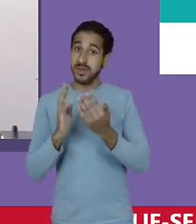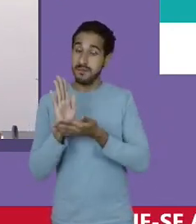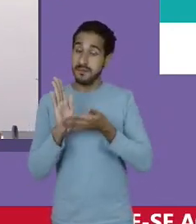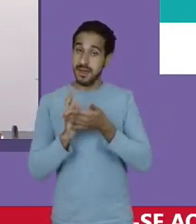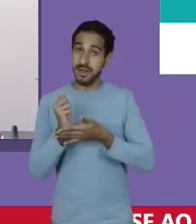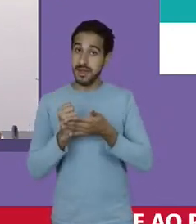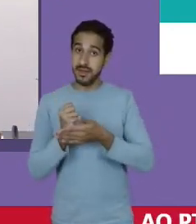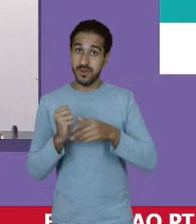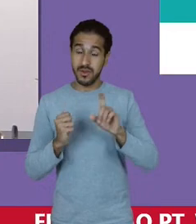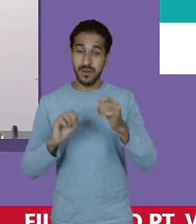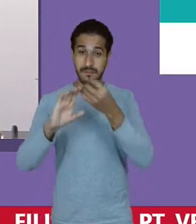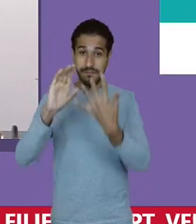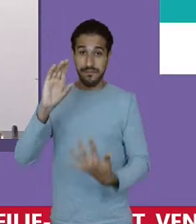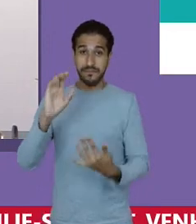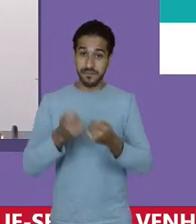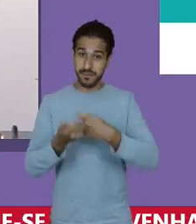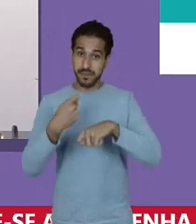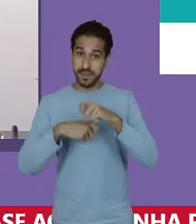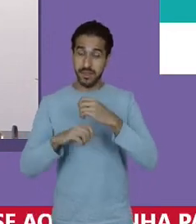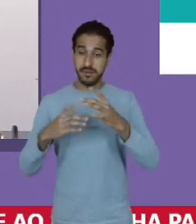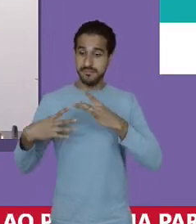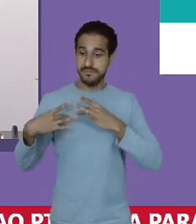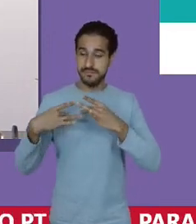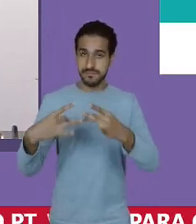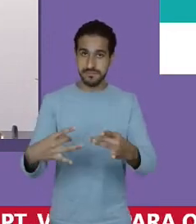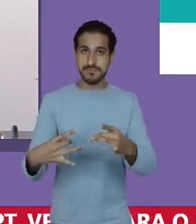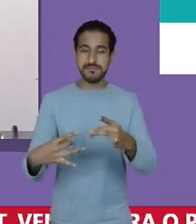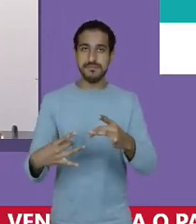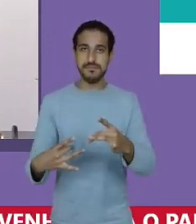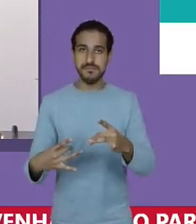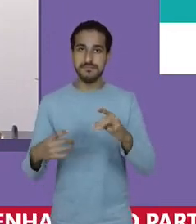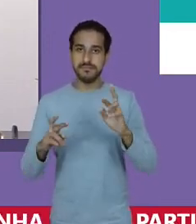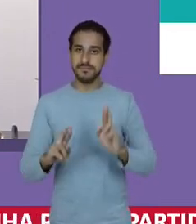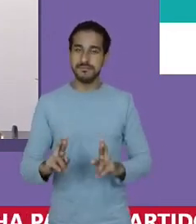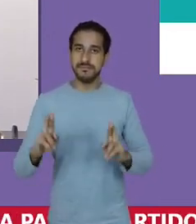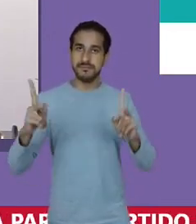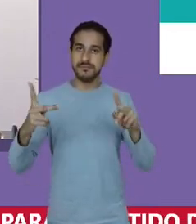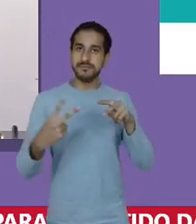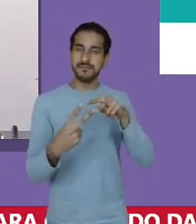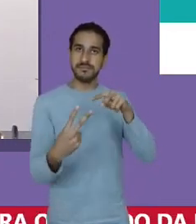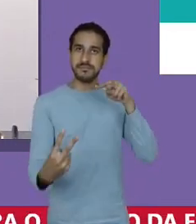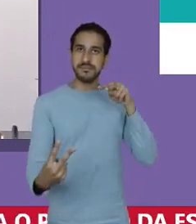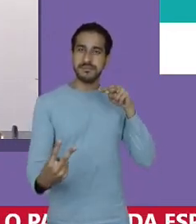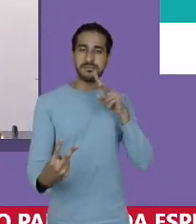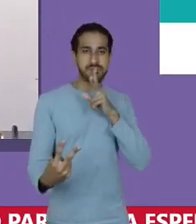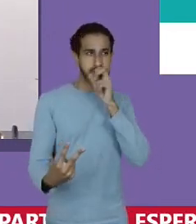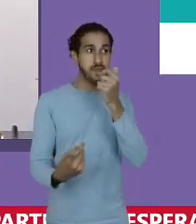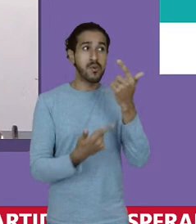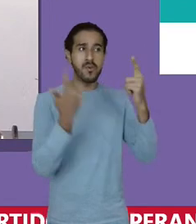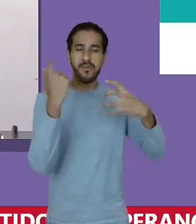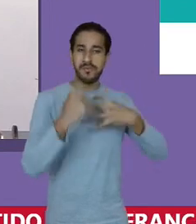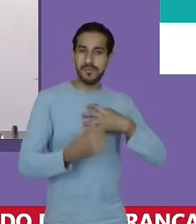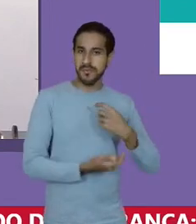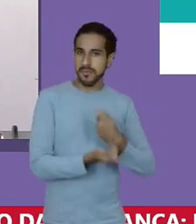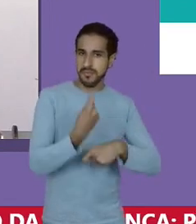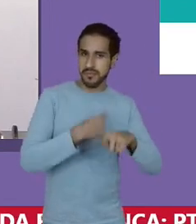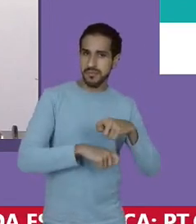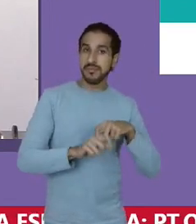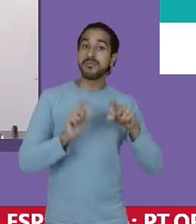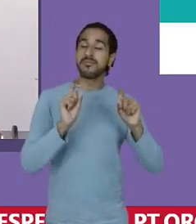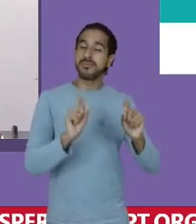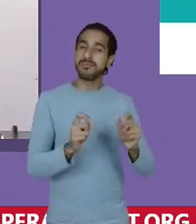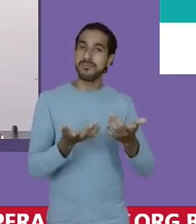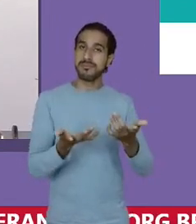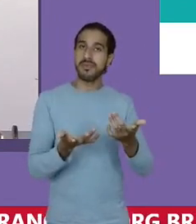que caracteriza a economia solidária e que a difere numa perspectiva radical de outras formas de economia